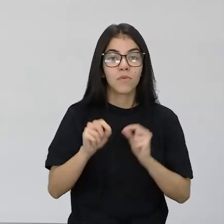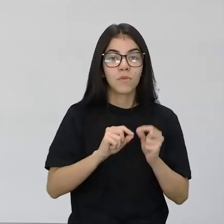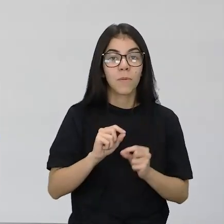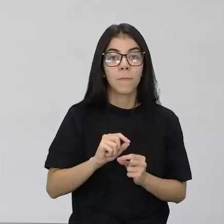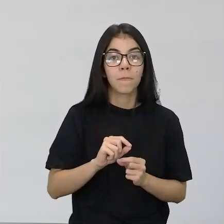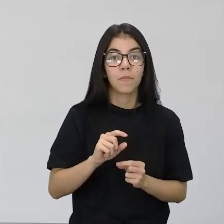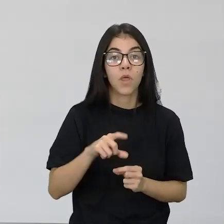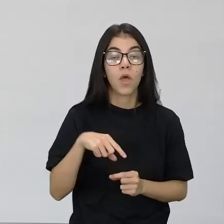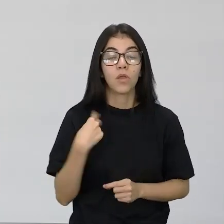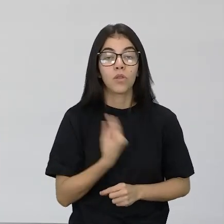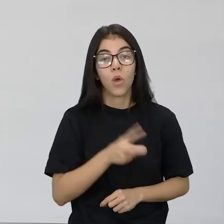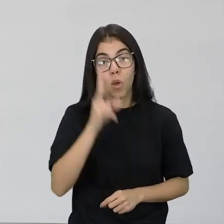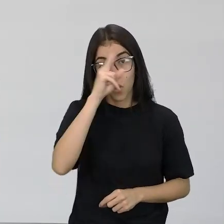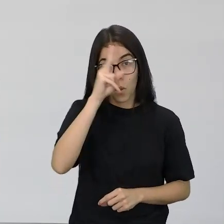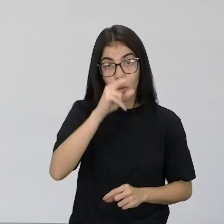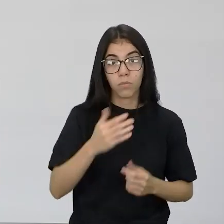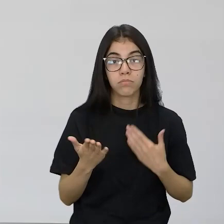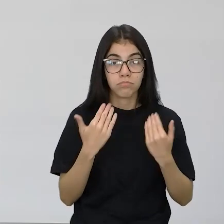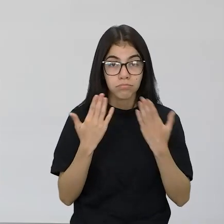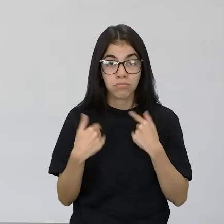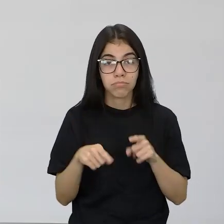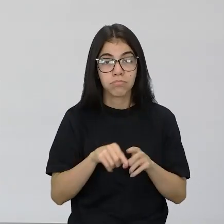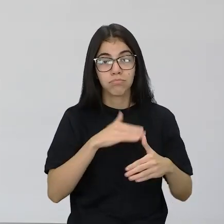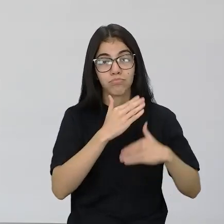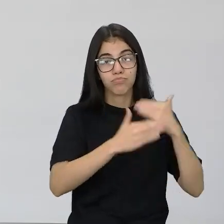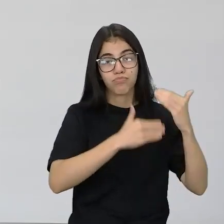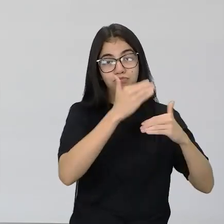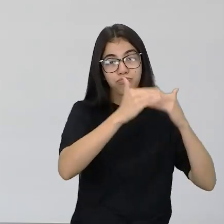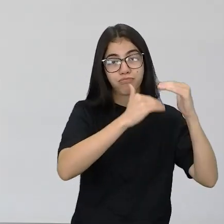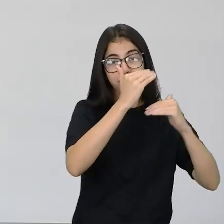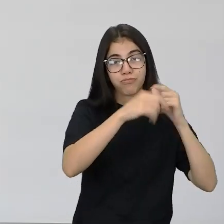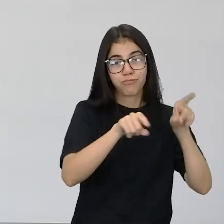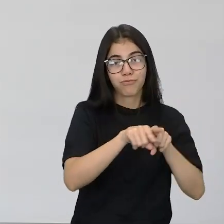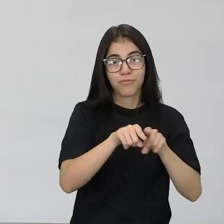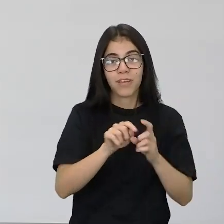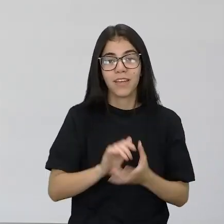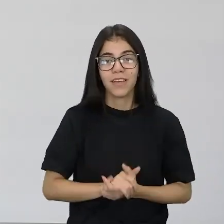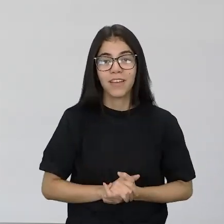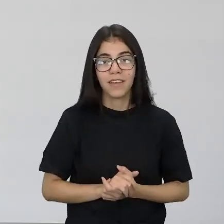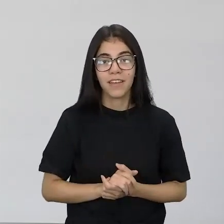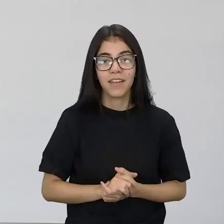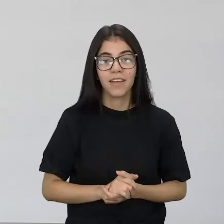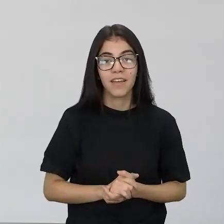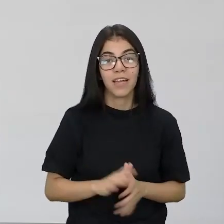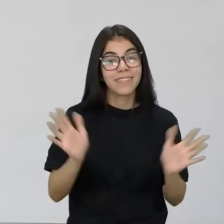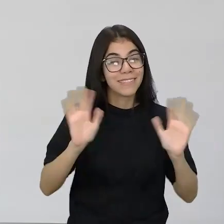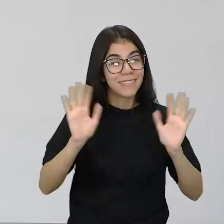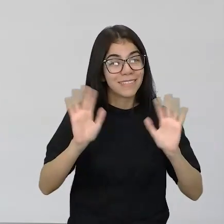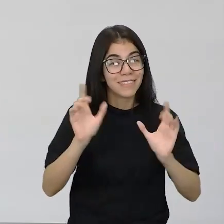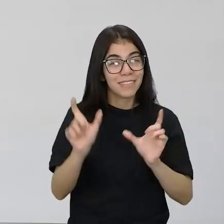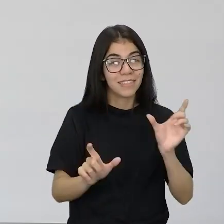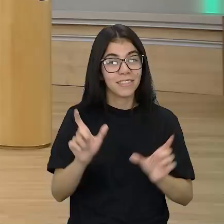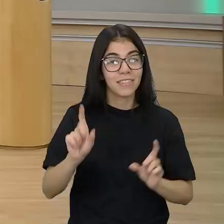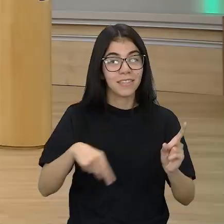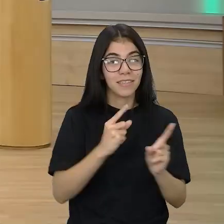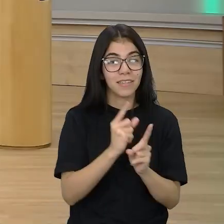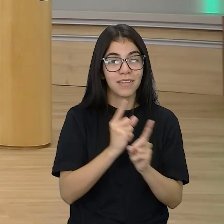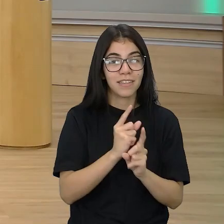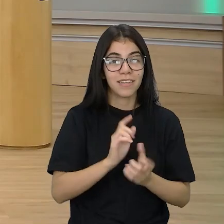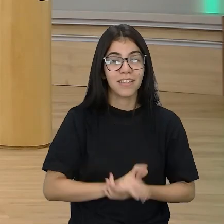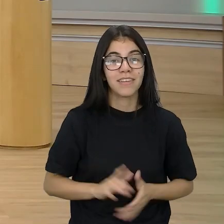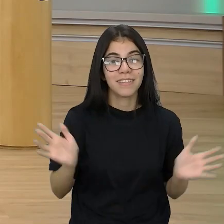contando história aí, e juntos nós vamos construindo a história de São Paulo, da educação de São Paulo. Tchau, tchau, galera. Até mais.